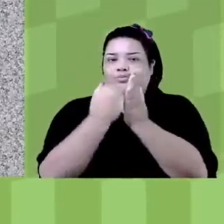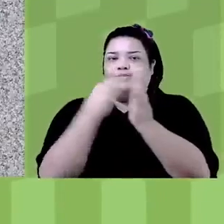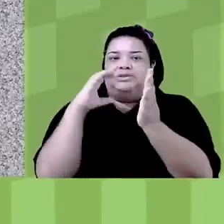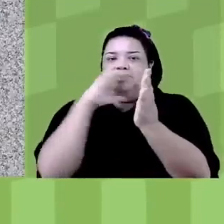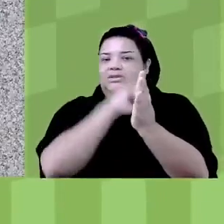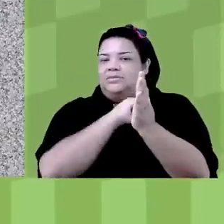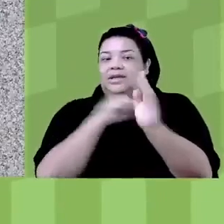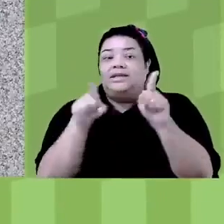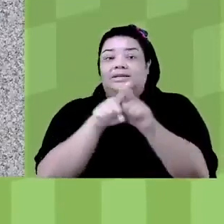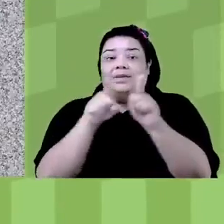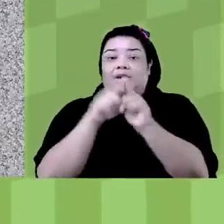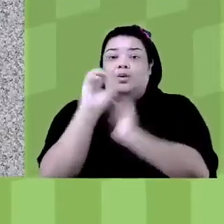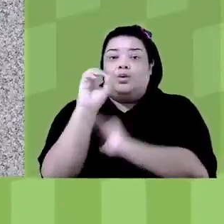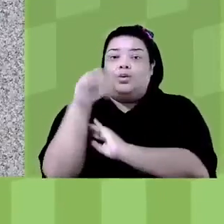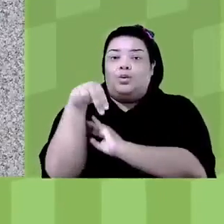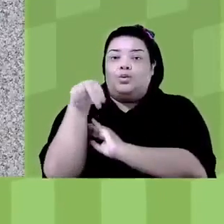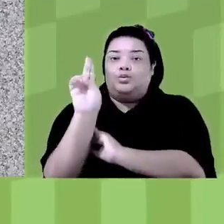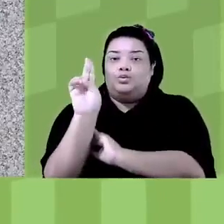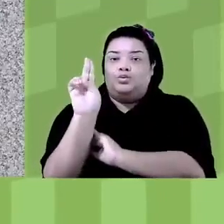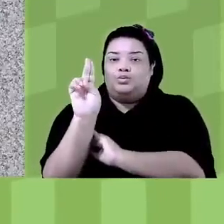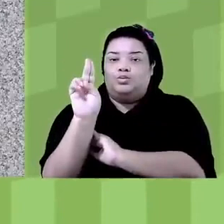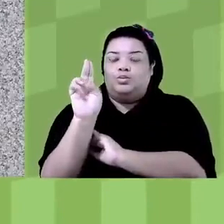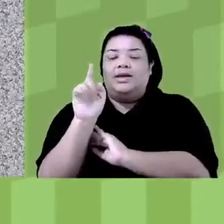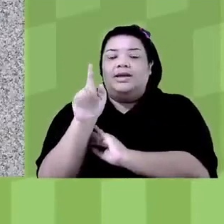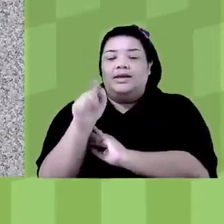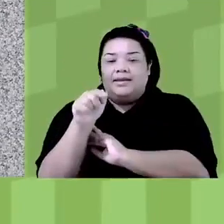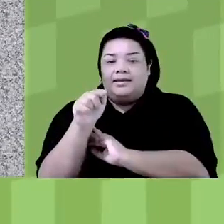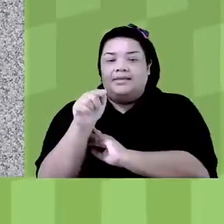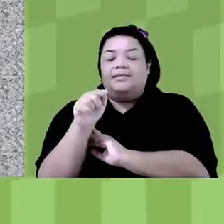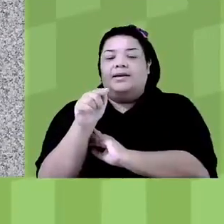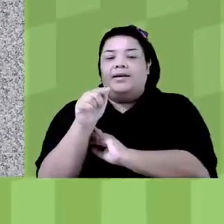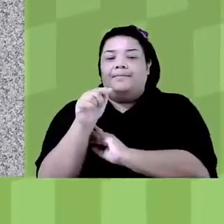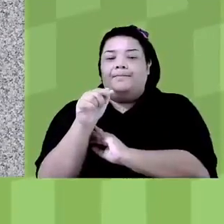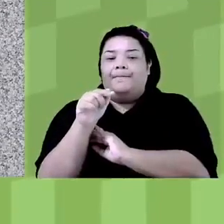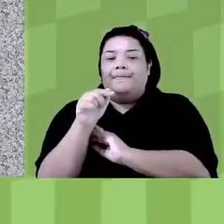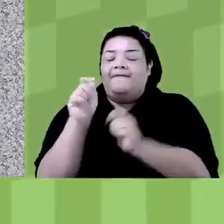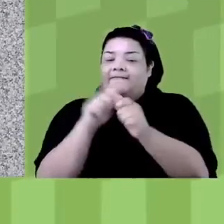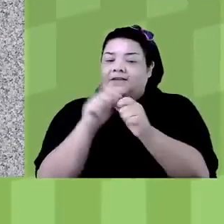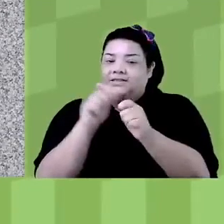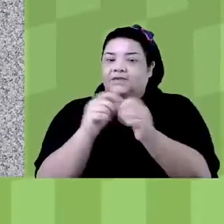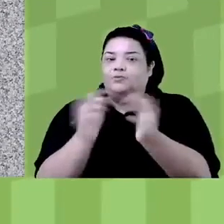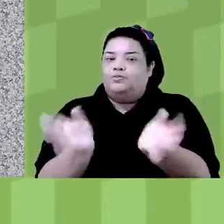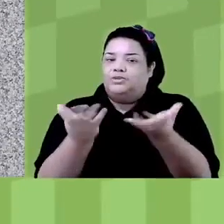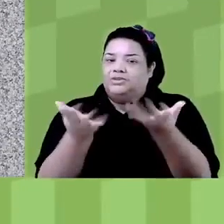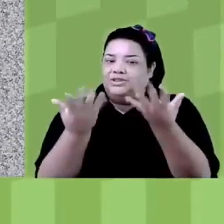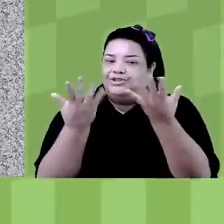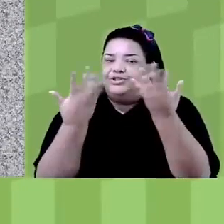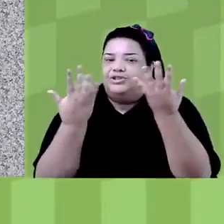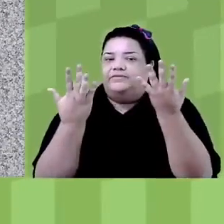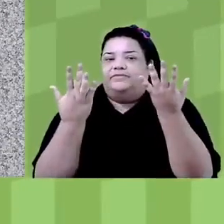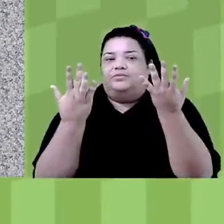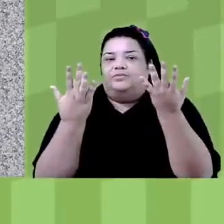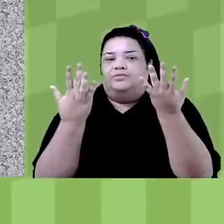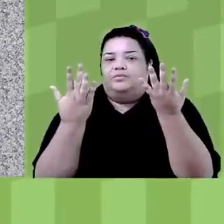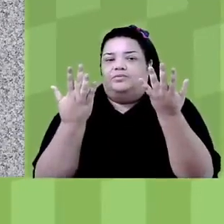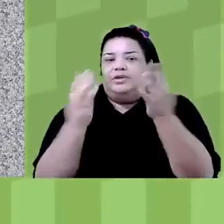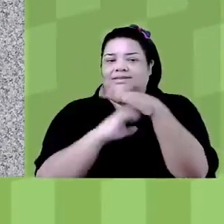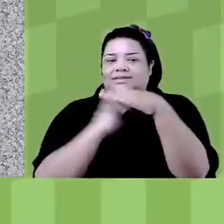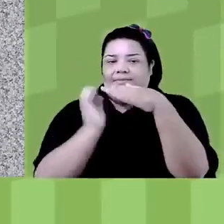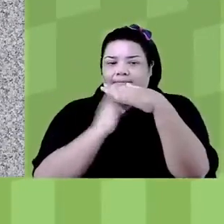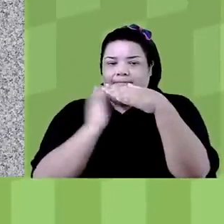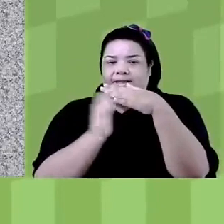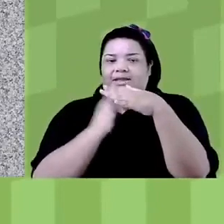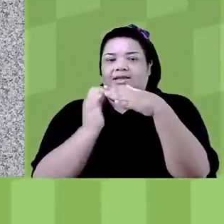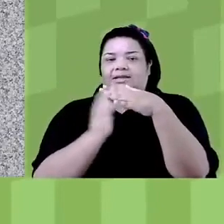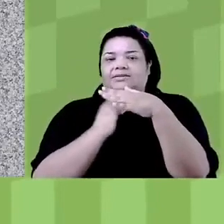ONU, que é a ação da Organização das Nações Unidas fomentando as empresas